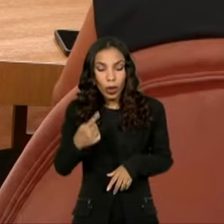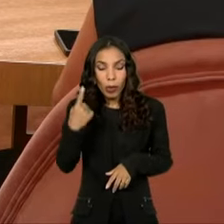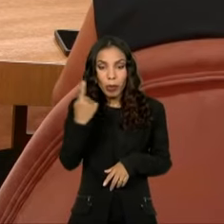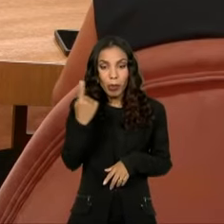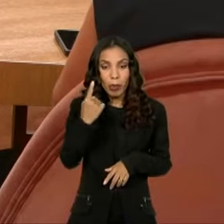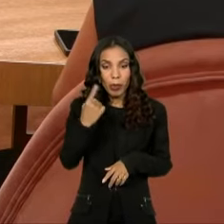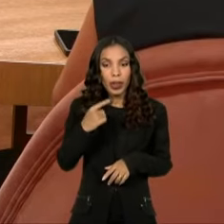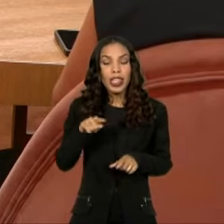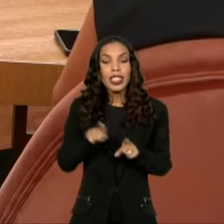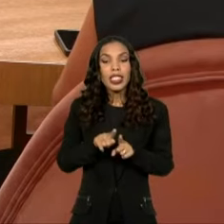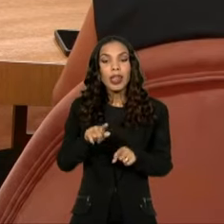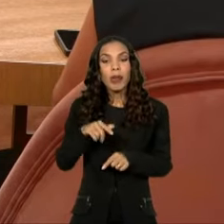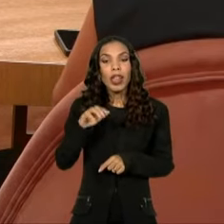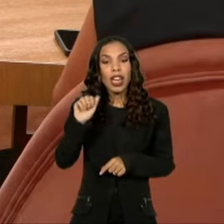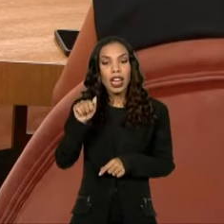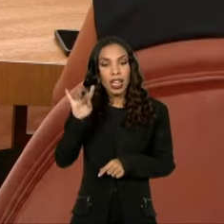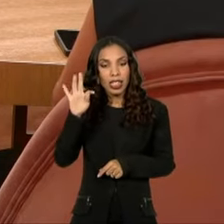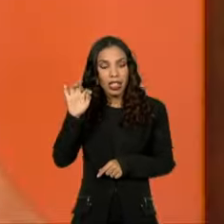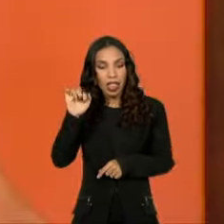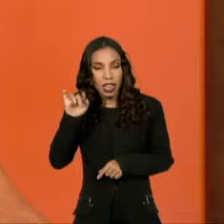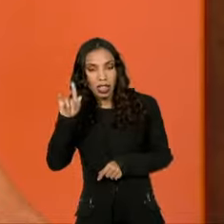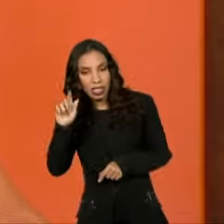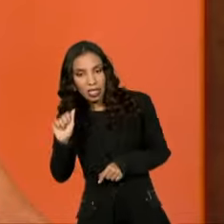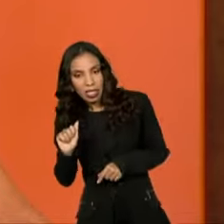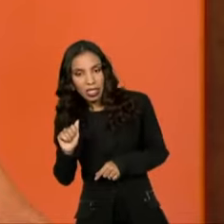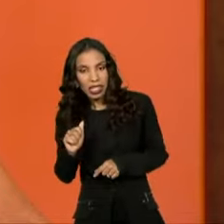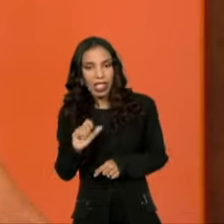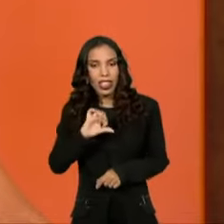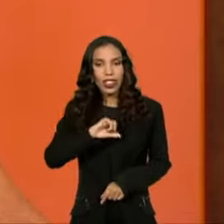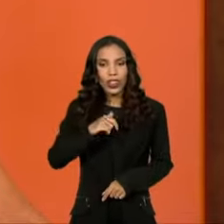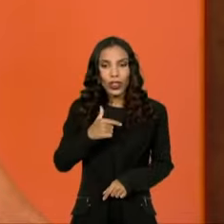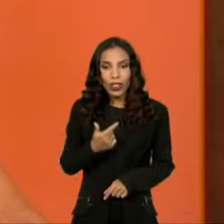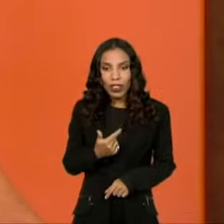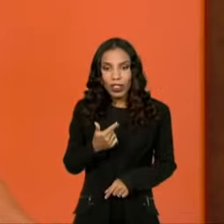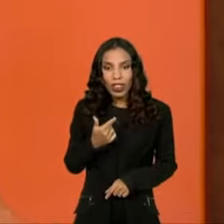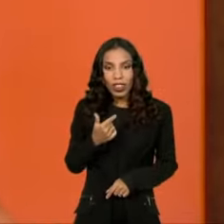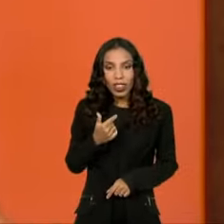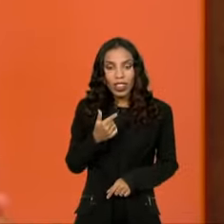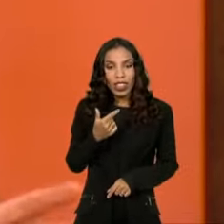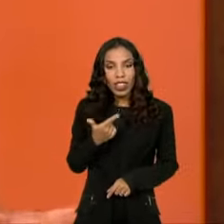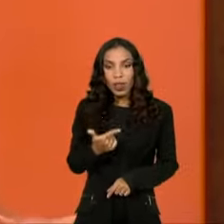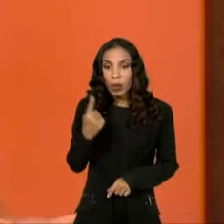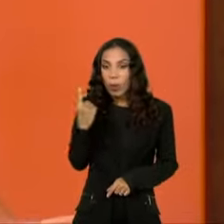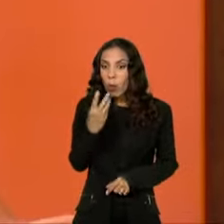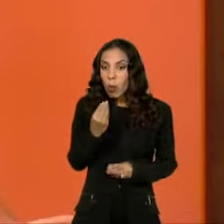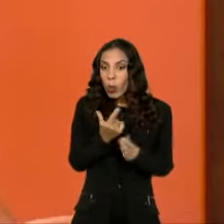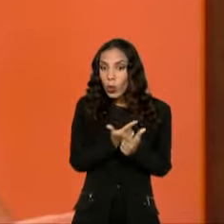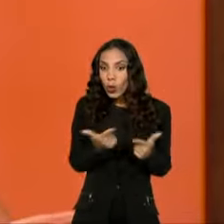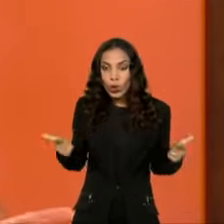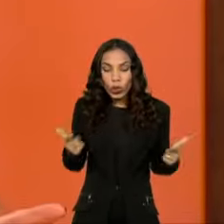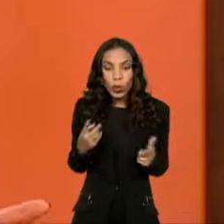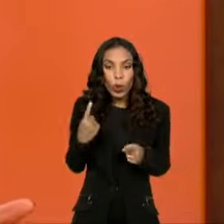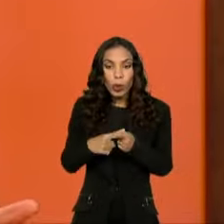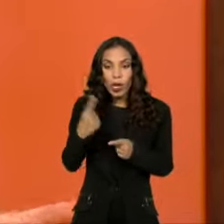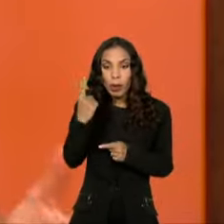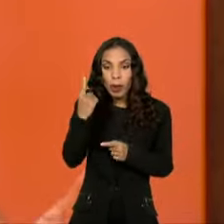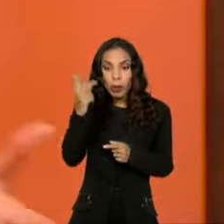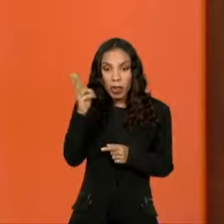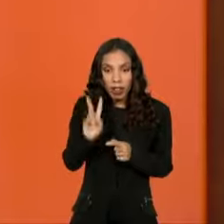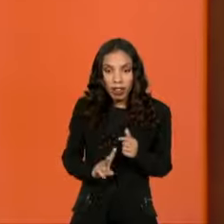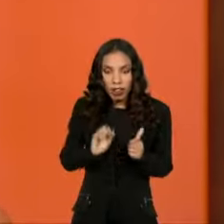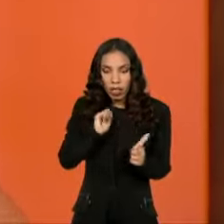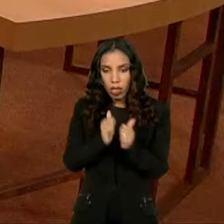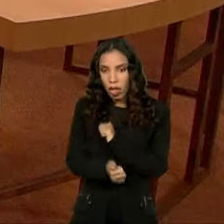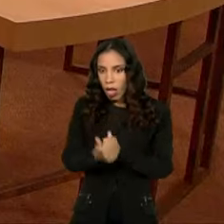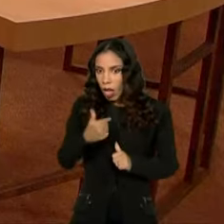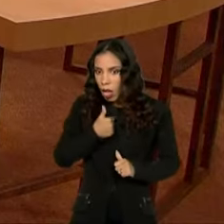E teve já Atlanta, que foi a segunda, né? 96, E em 92 eu dei muita sorte, porque eu estava pela primeira vez fazendo um evento esportivo, não era uma